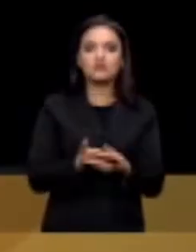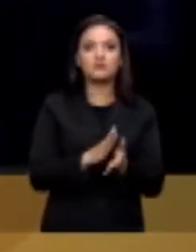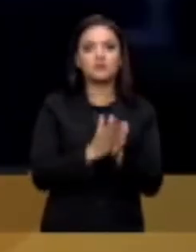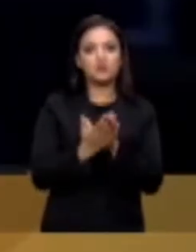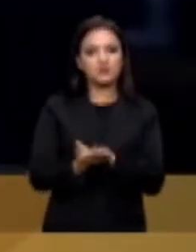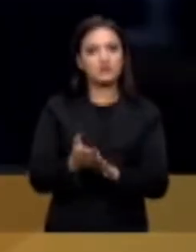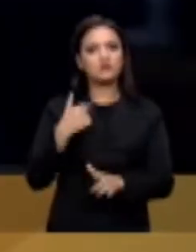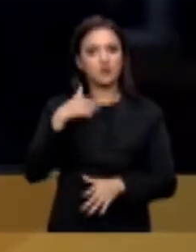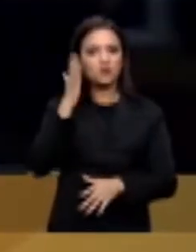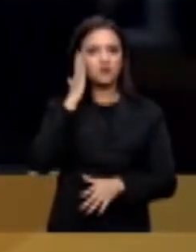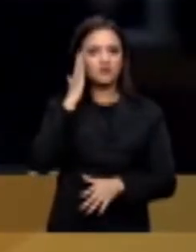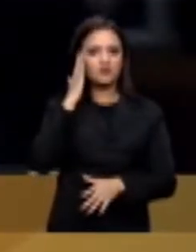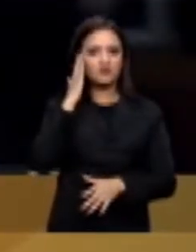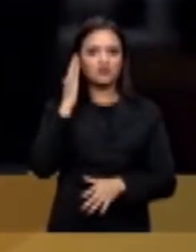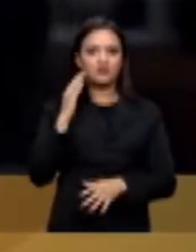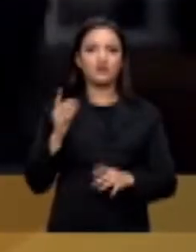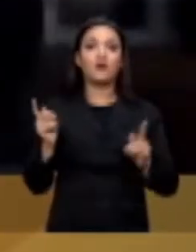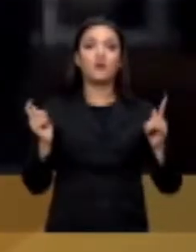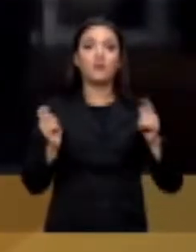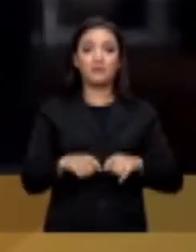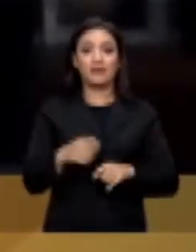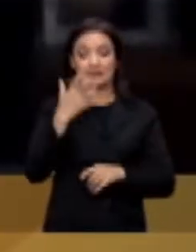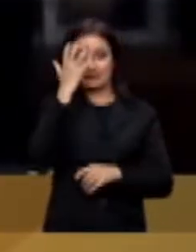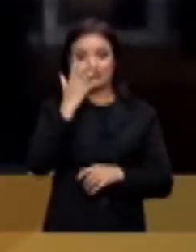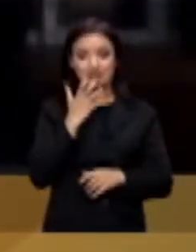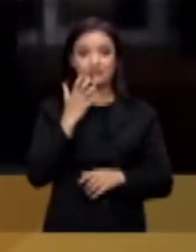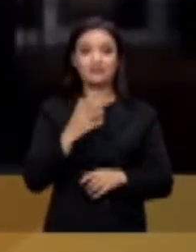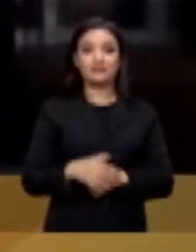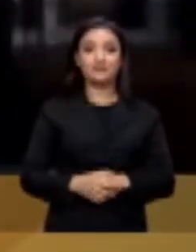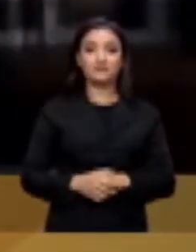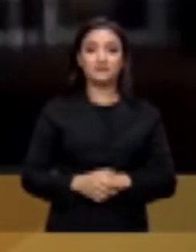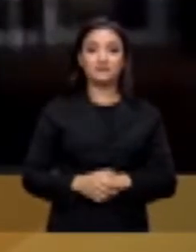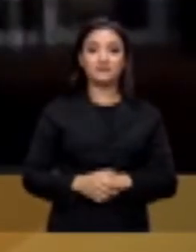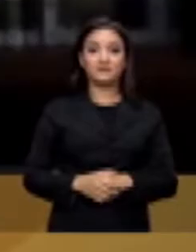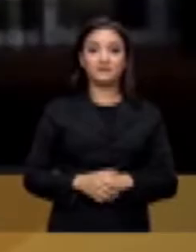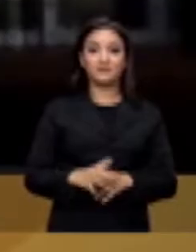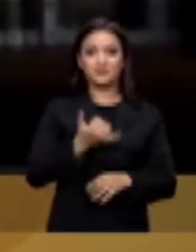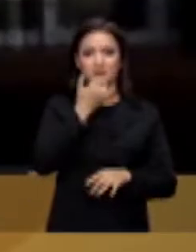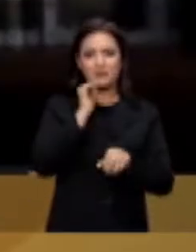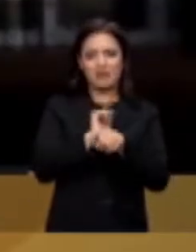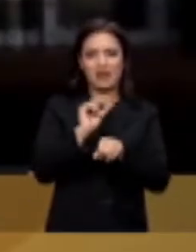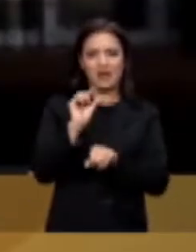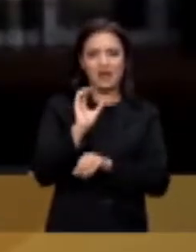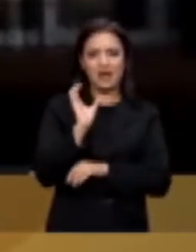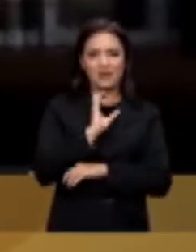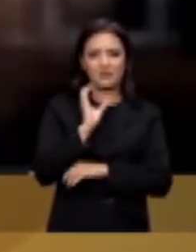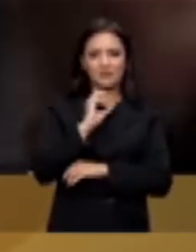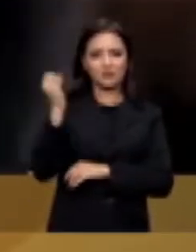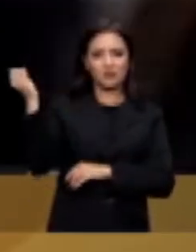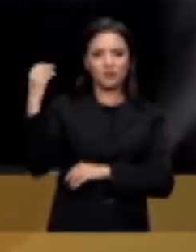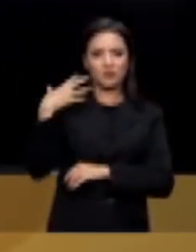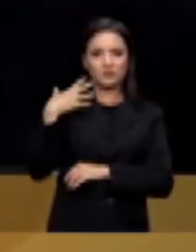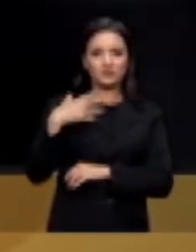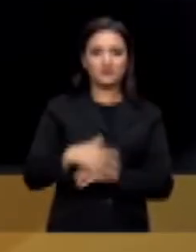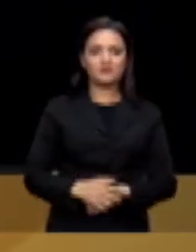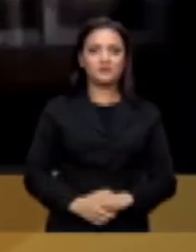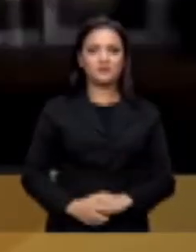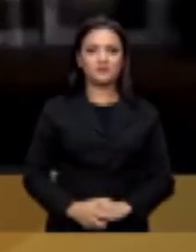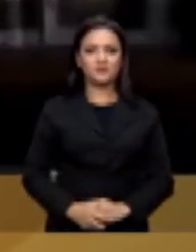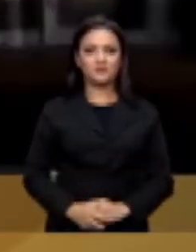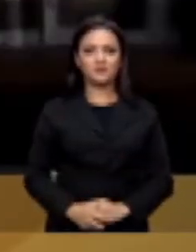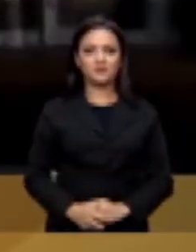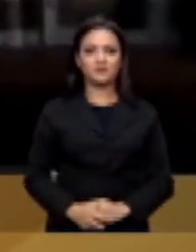e a seriedade com que ele trabalha. Presidente, só um segundinho, já volto,